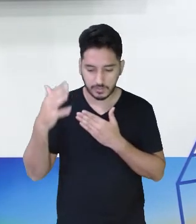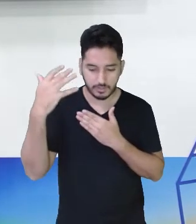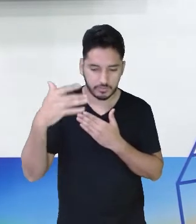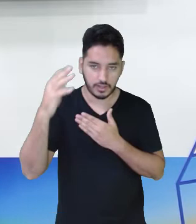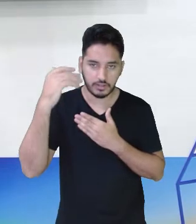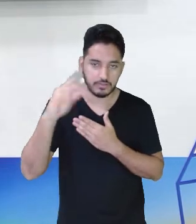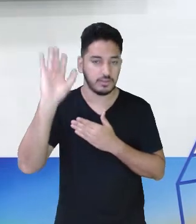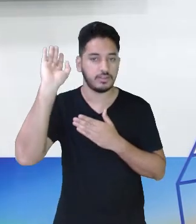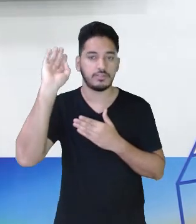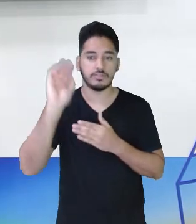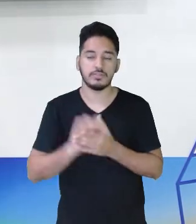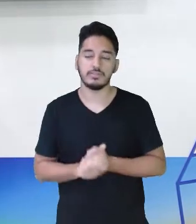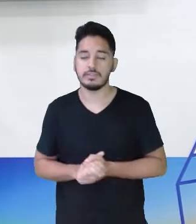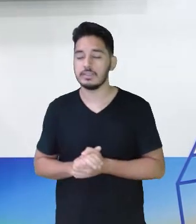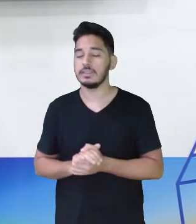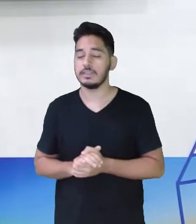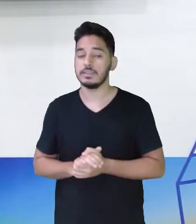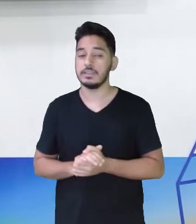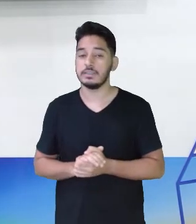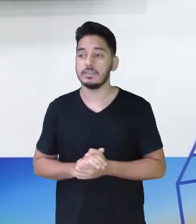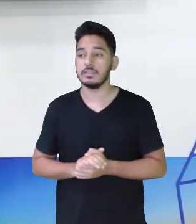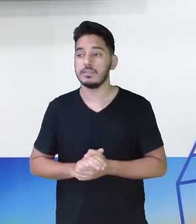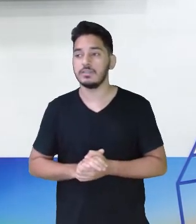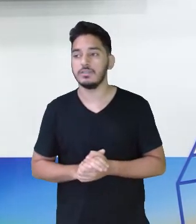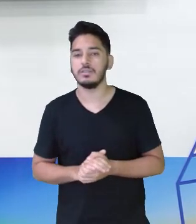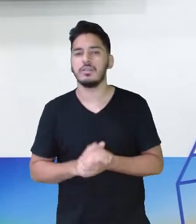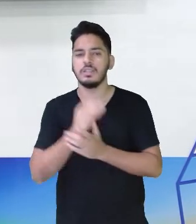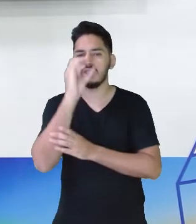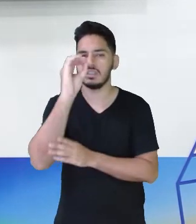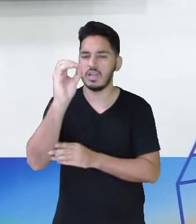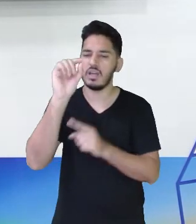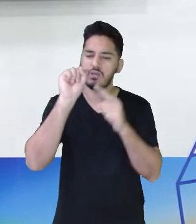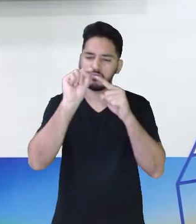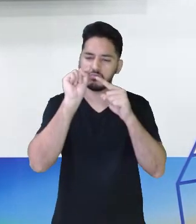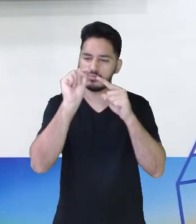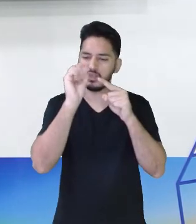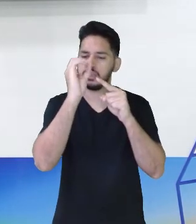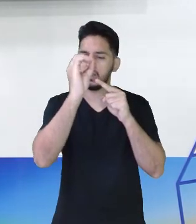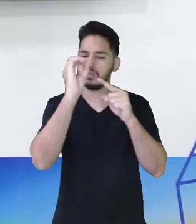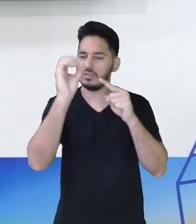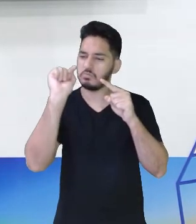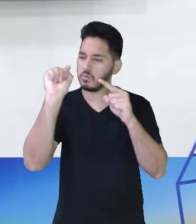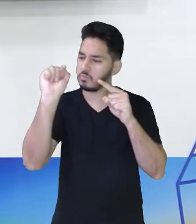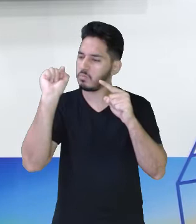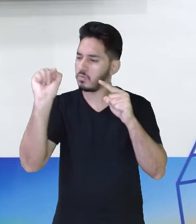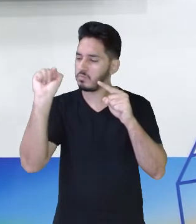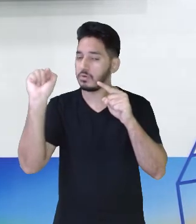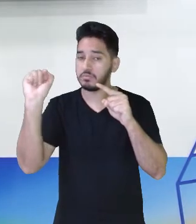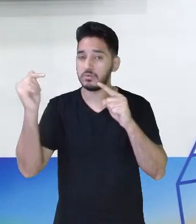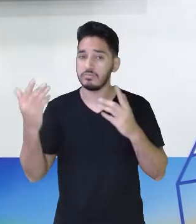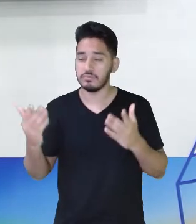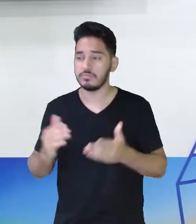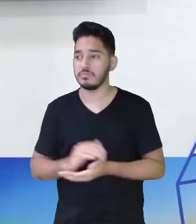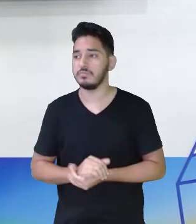vai seguindo, certo? E tome 0 e tome ordens diferentes, né? Mas vamos